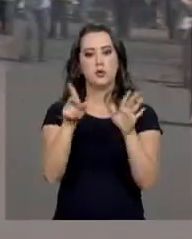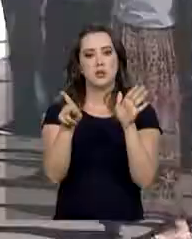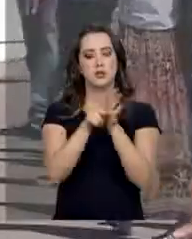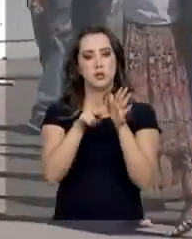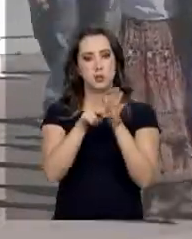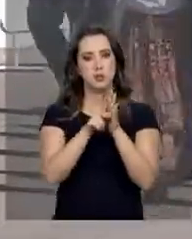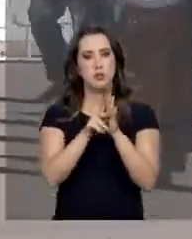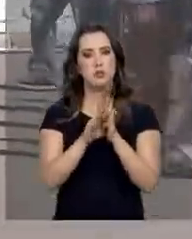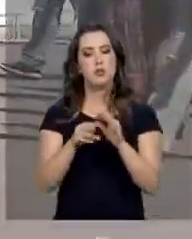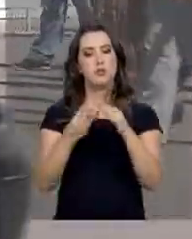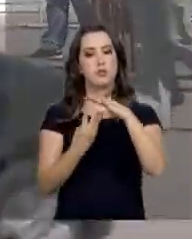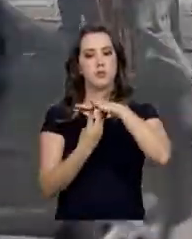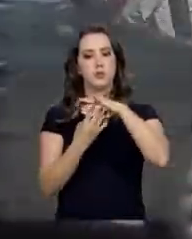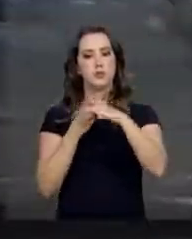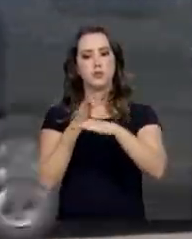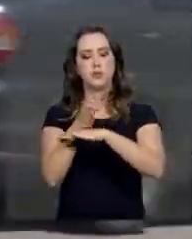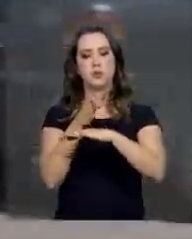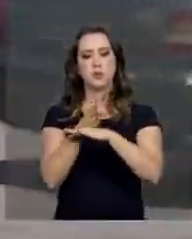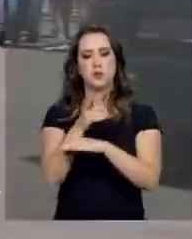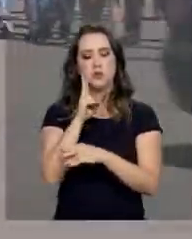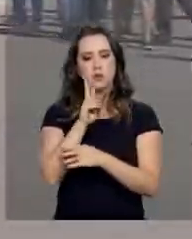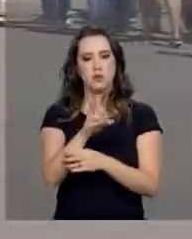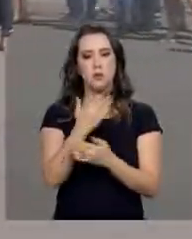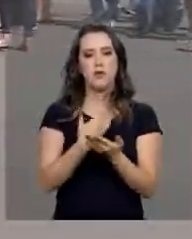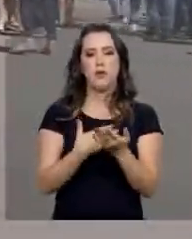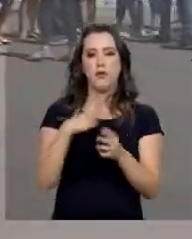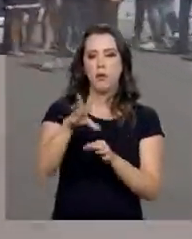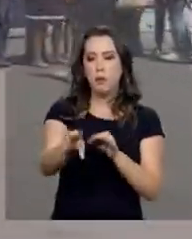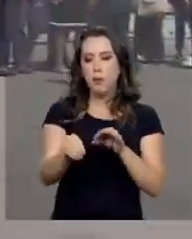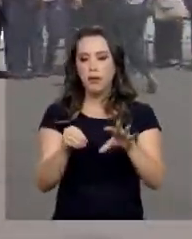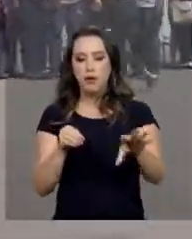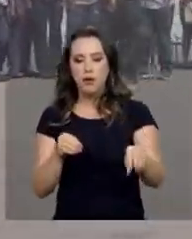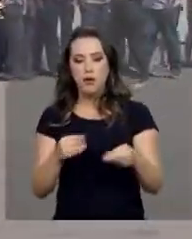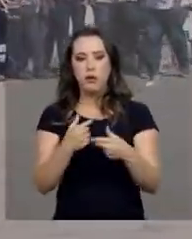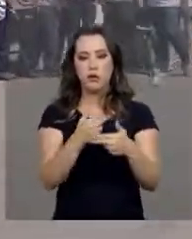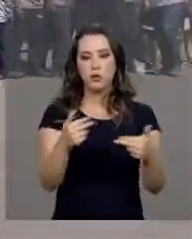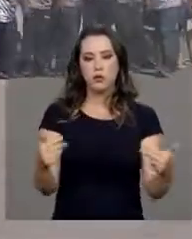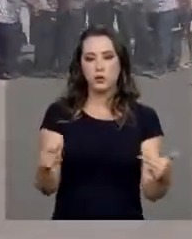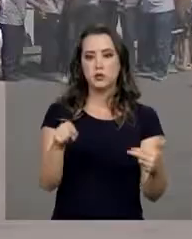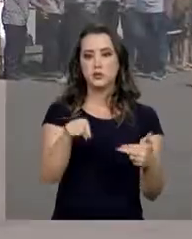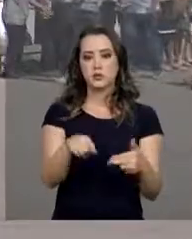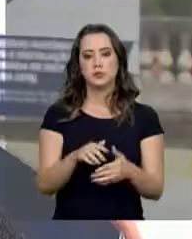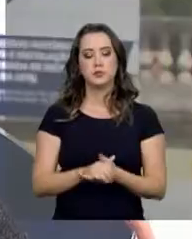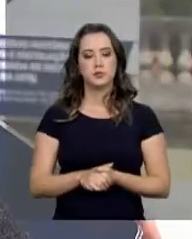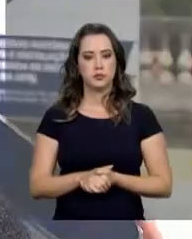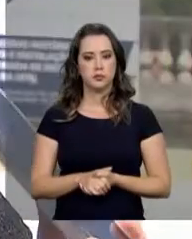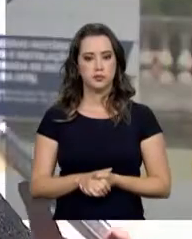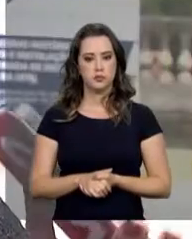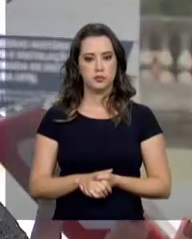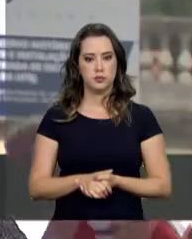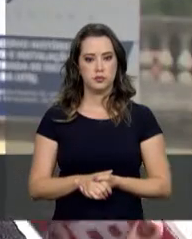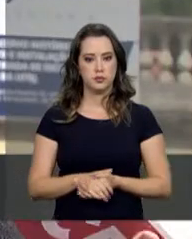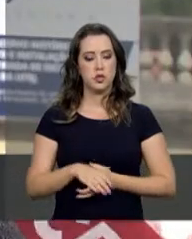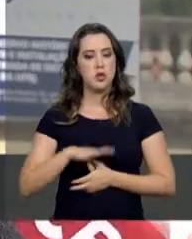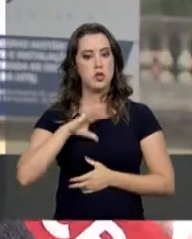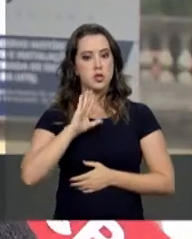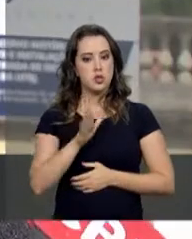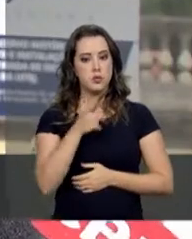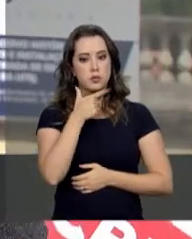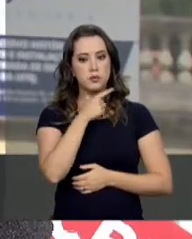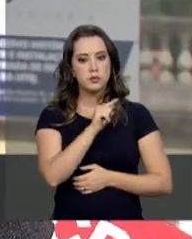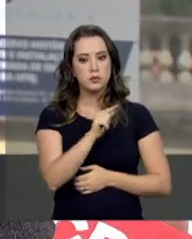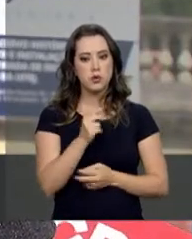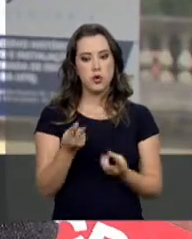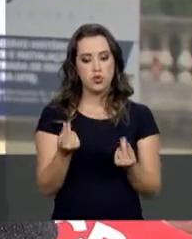vão entrar no palácio pra começar a resgatar e recuperar parte do acervo nós já conseguimos ter uma